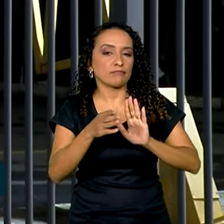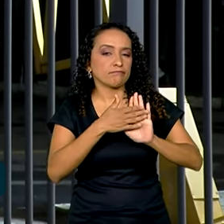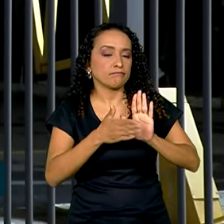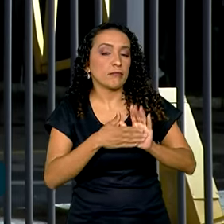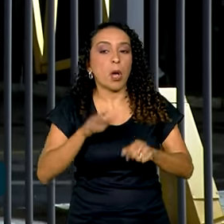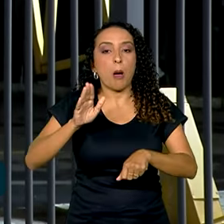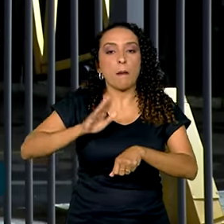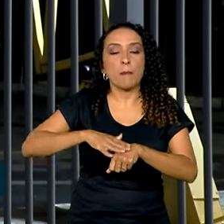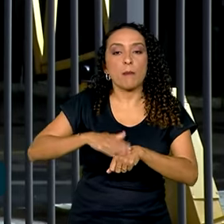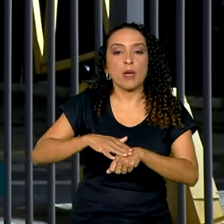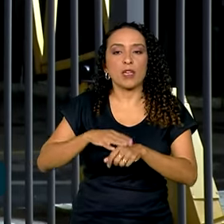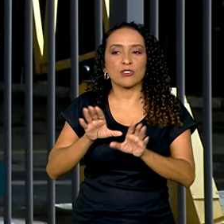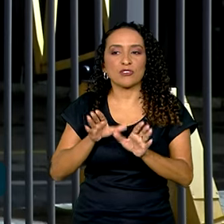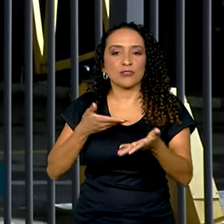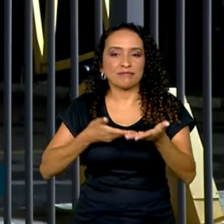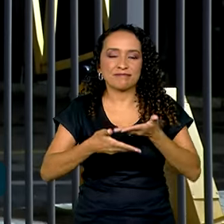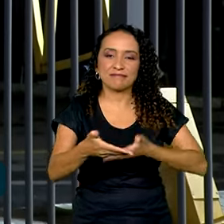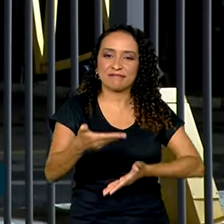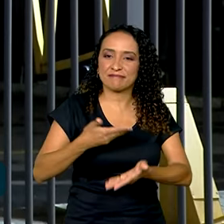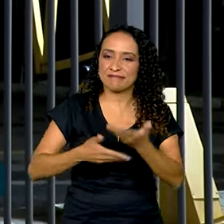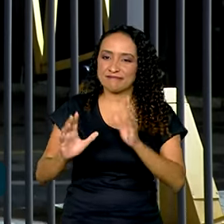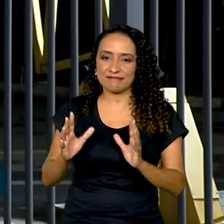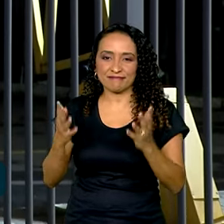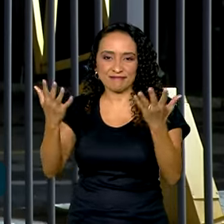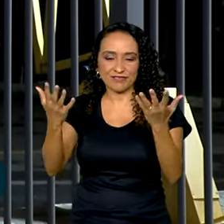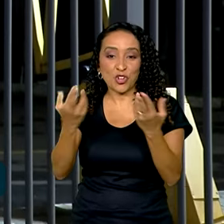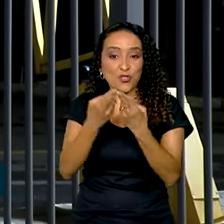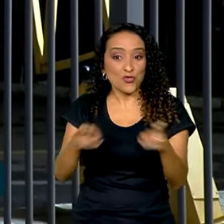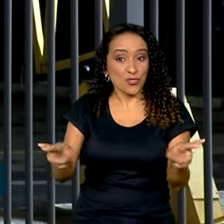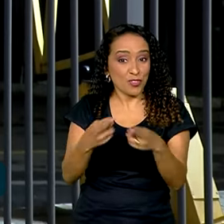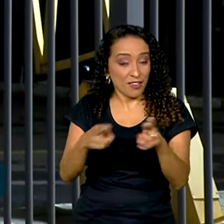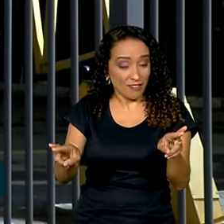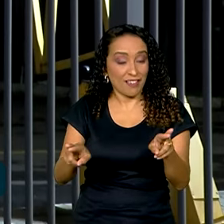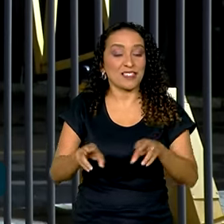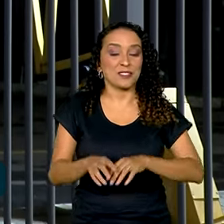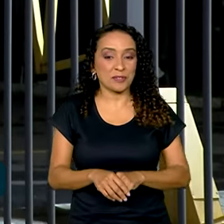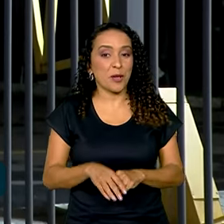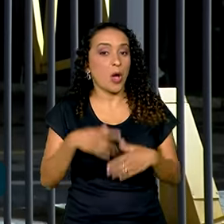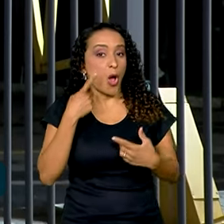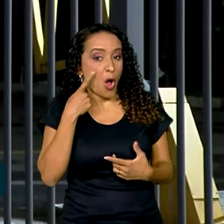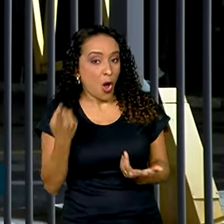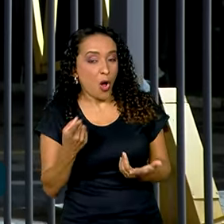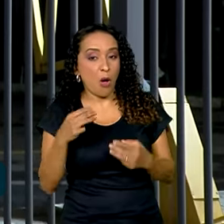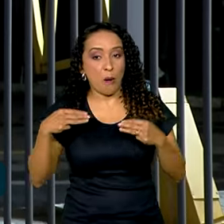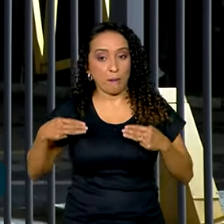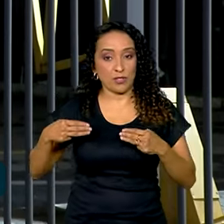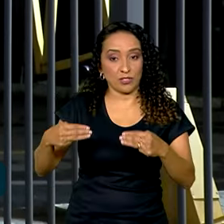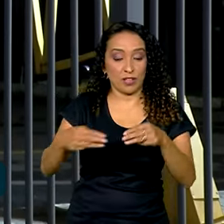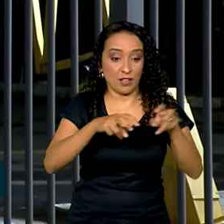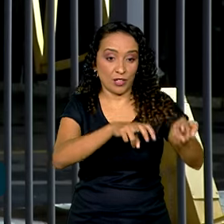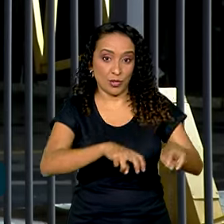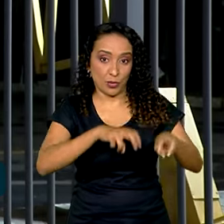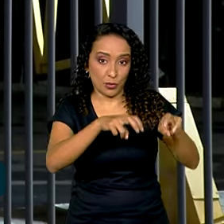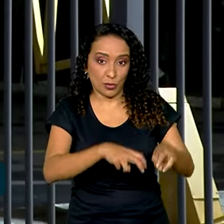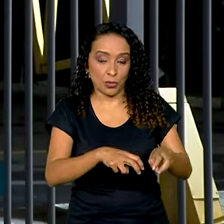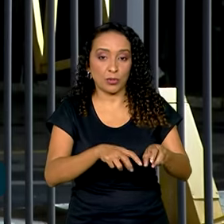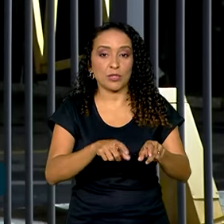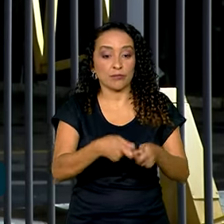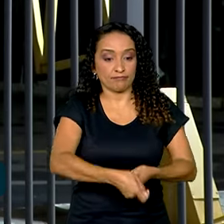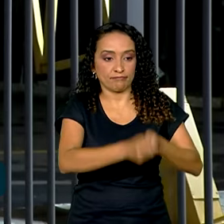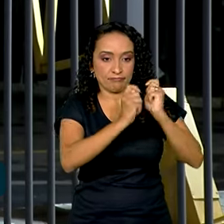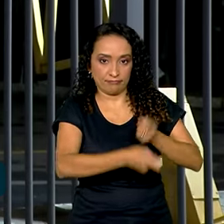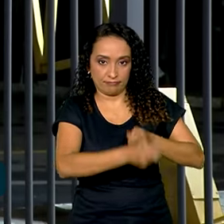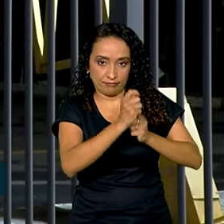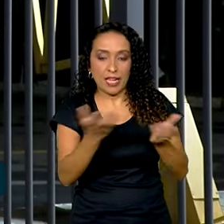um momento de confraternização com um churrasco. E olha, Roberto, o Ministério da Agricultura e Pecuária